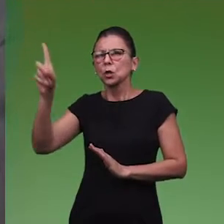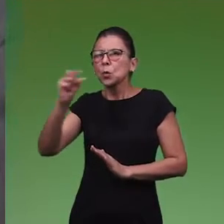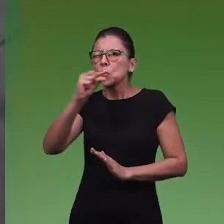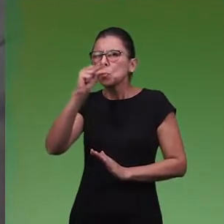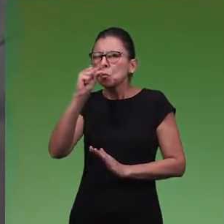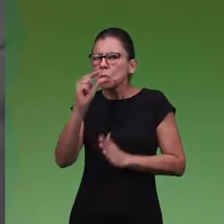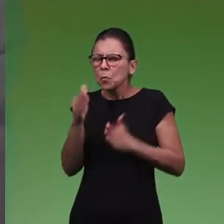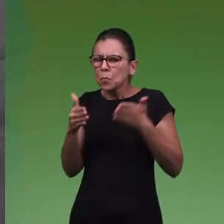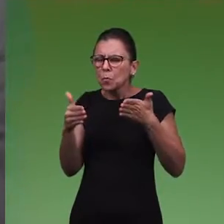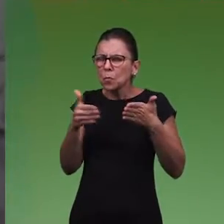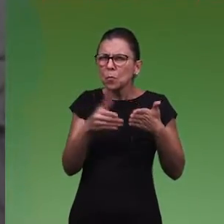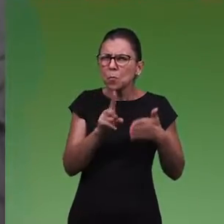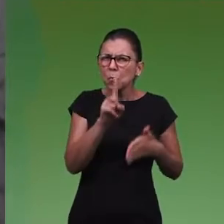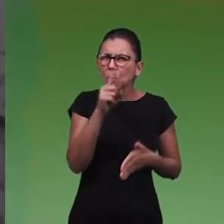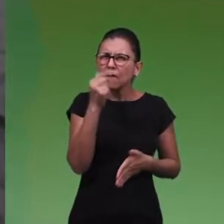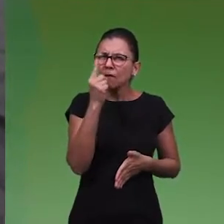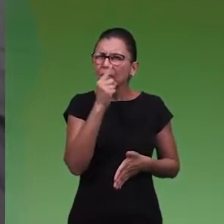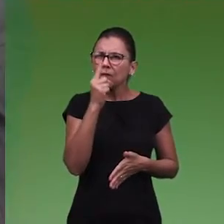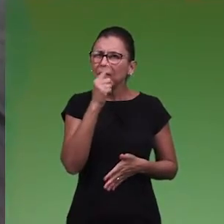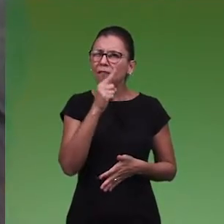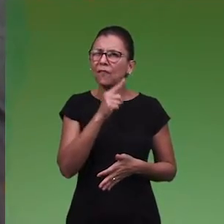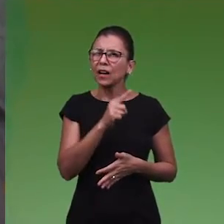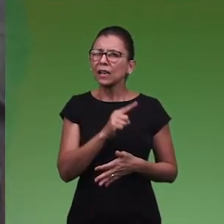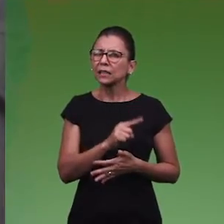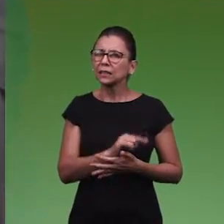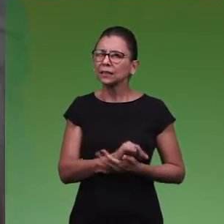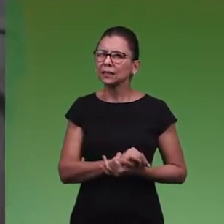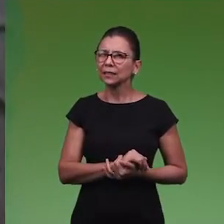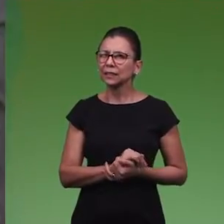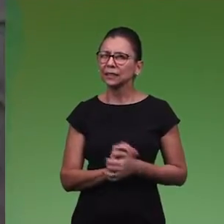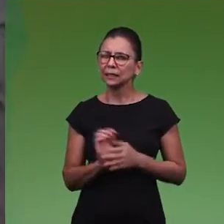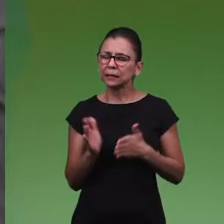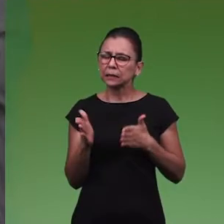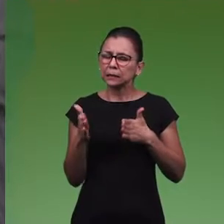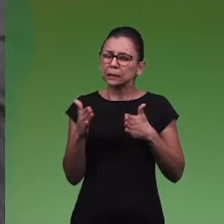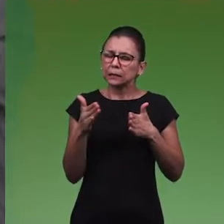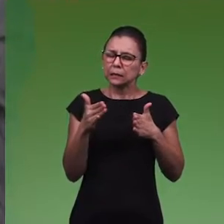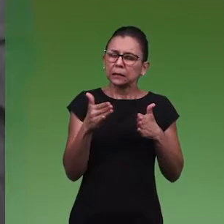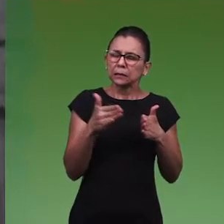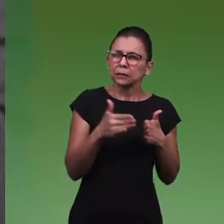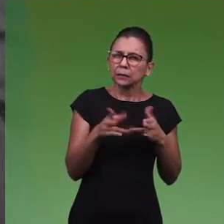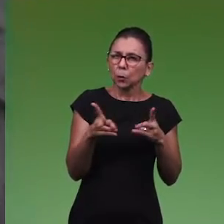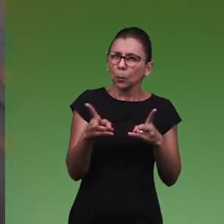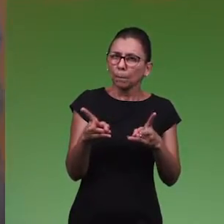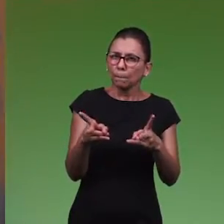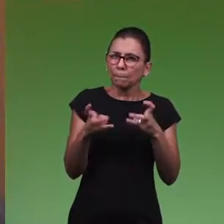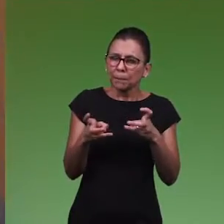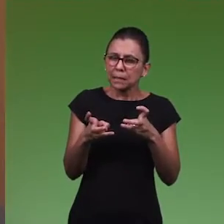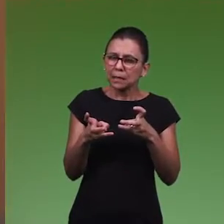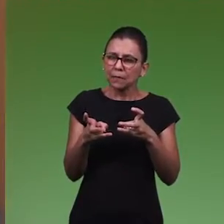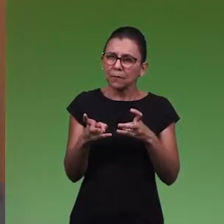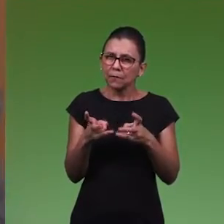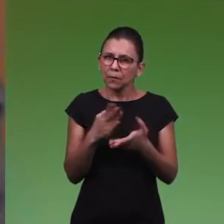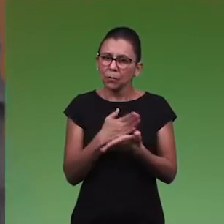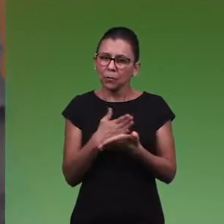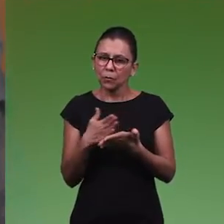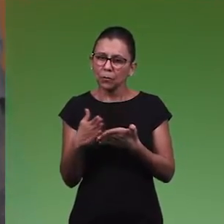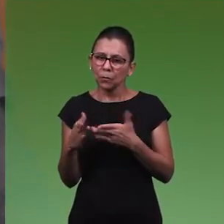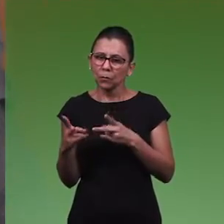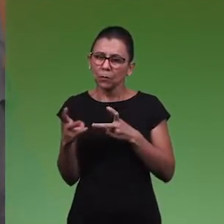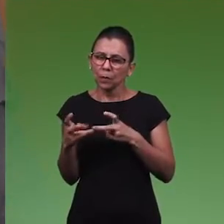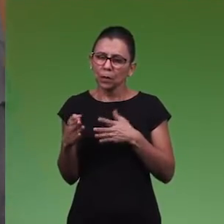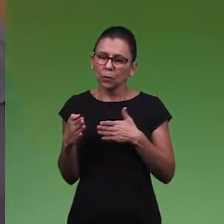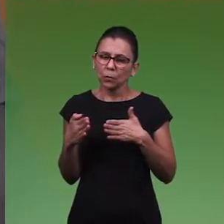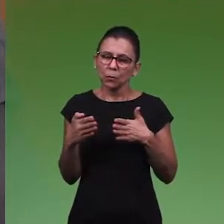um pedacinho. Mas se você pegar 2 linhas com um pequeno desvio, lá no final você vai chegar em outro